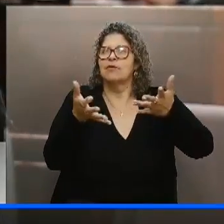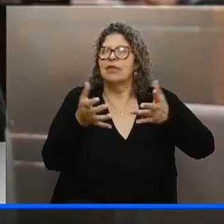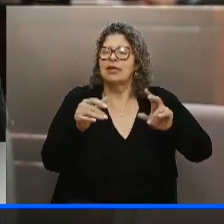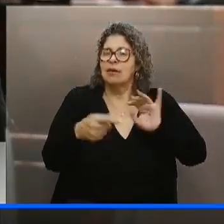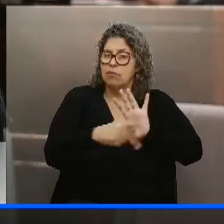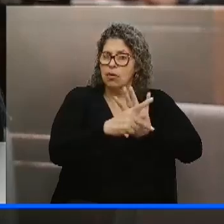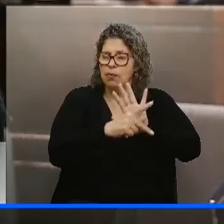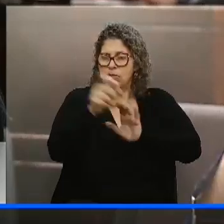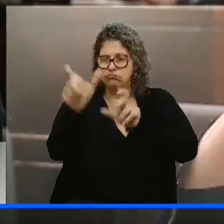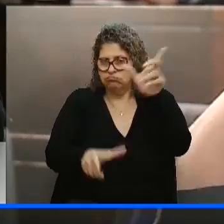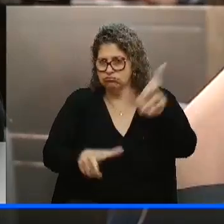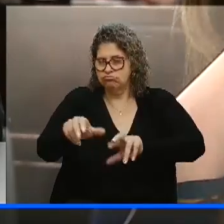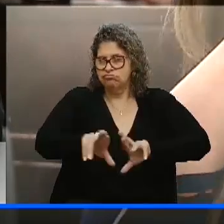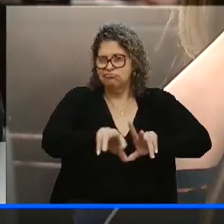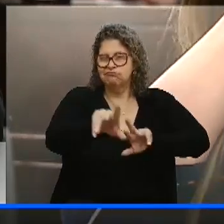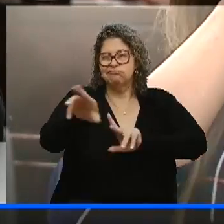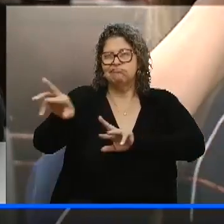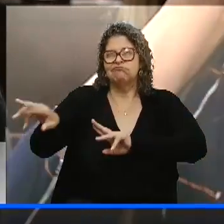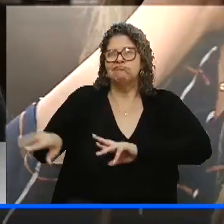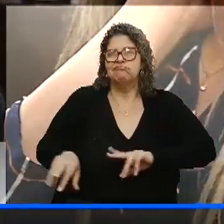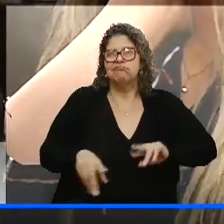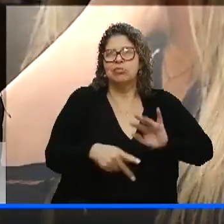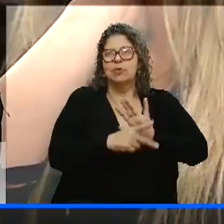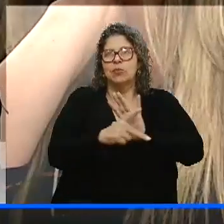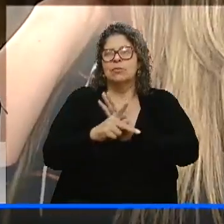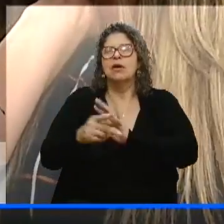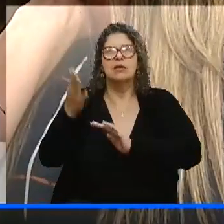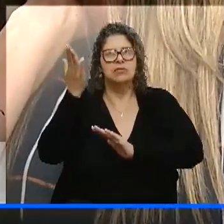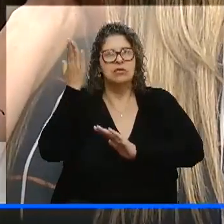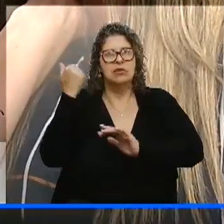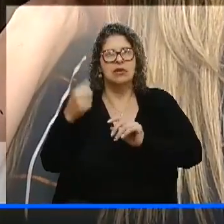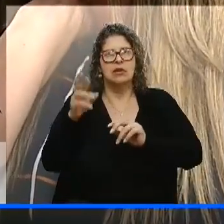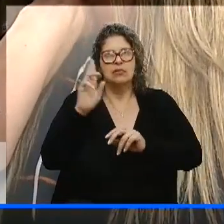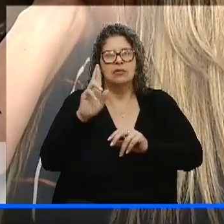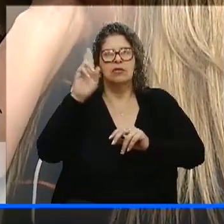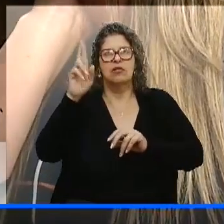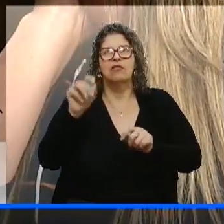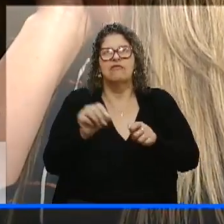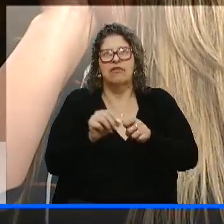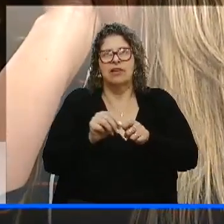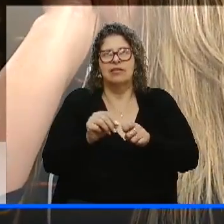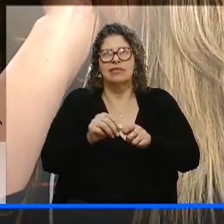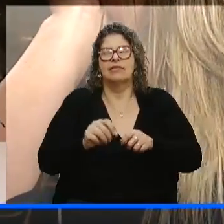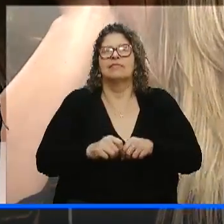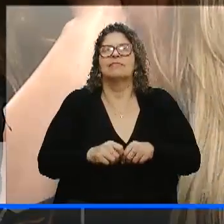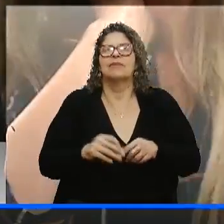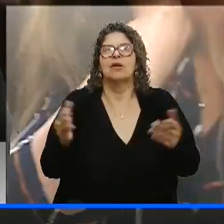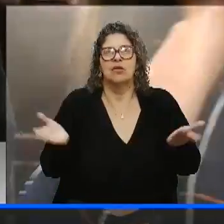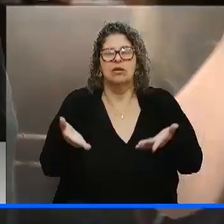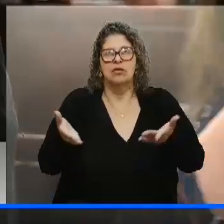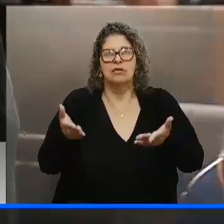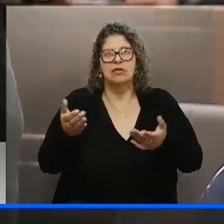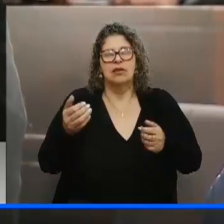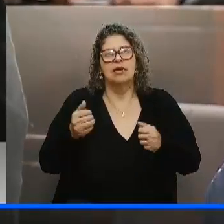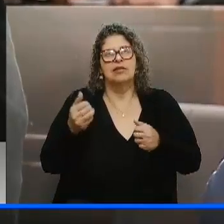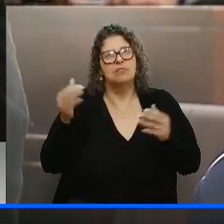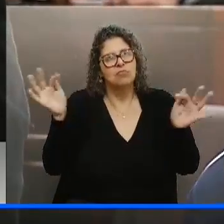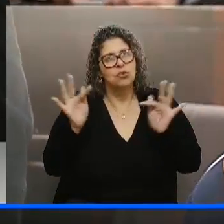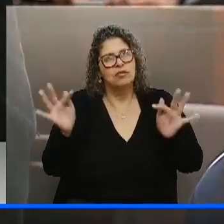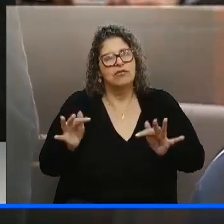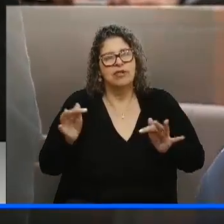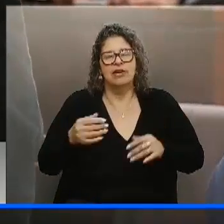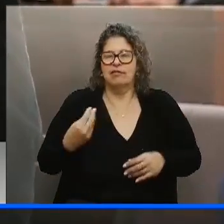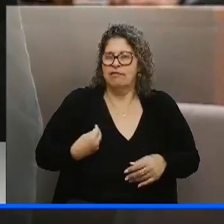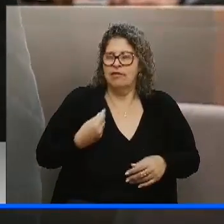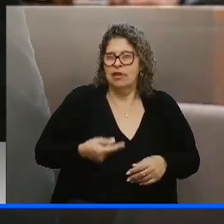e nesse sentido sei que os senhores os fase estamos muito felizes de estarmos aqui neste momento parabéns vida longa